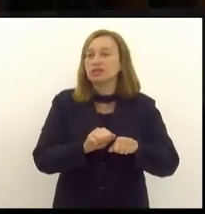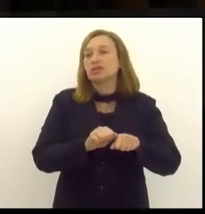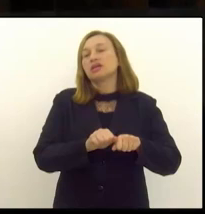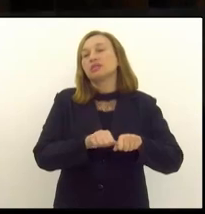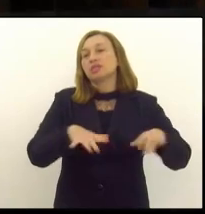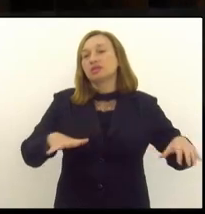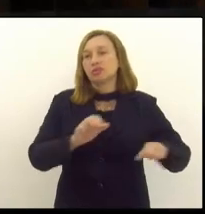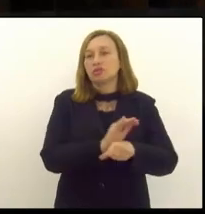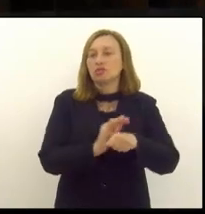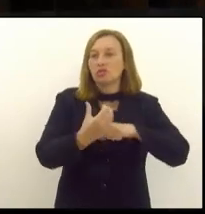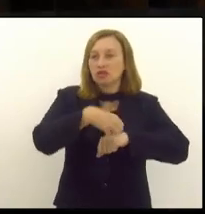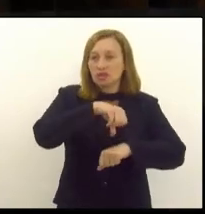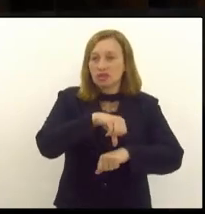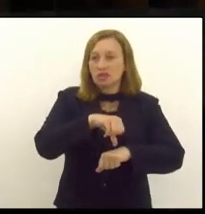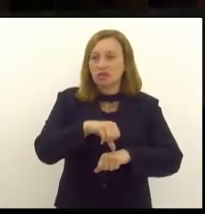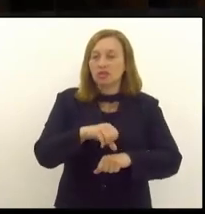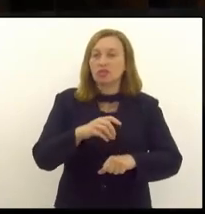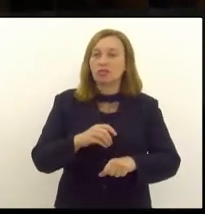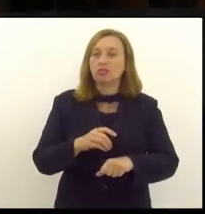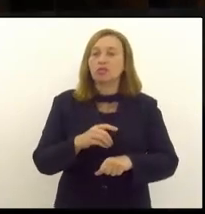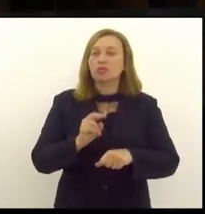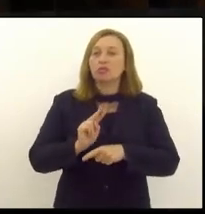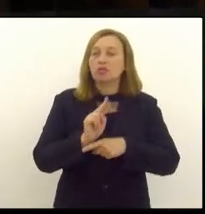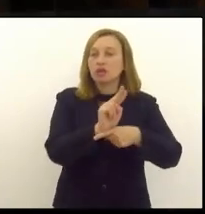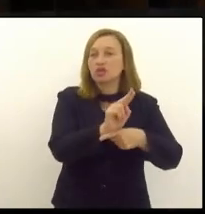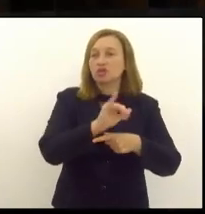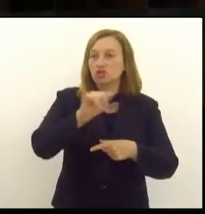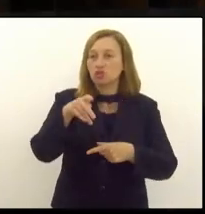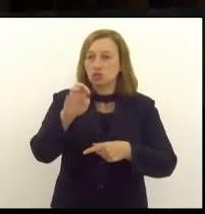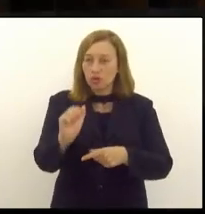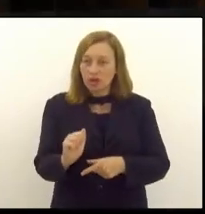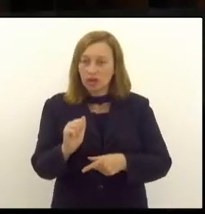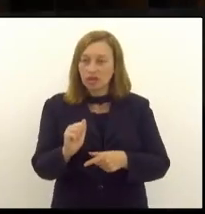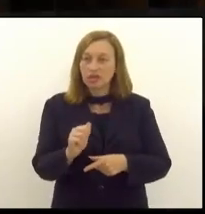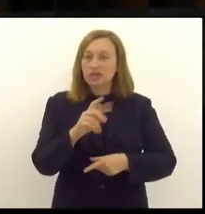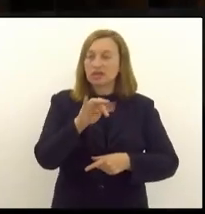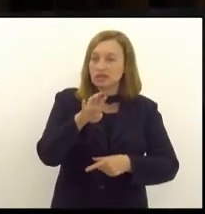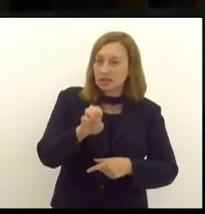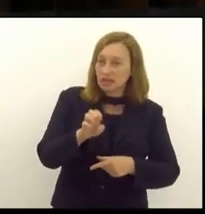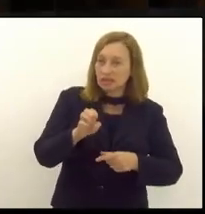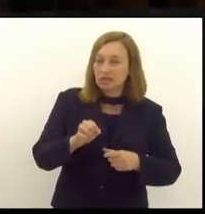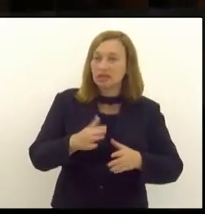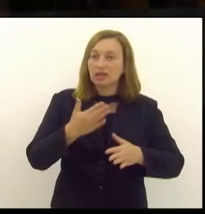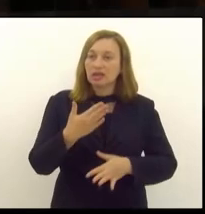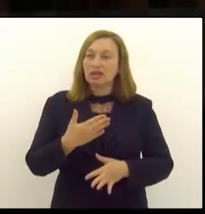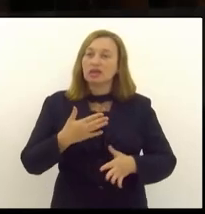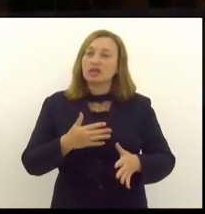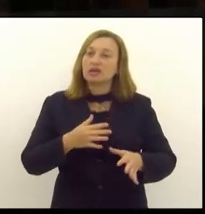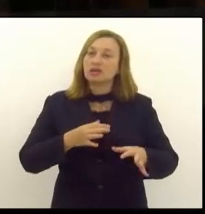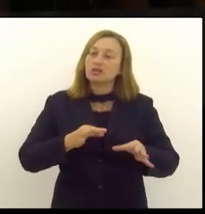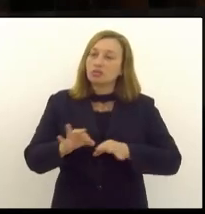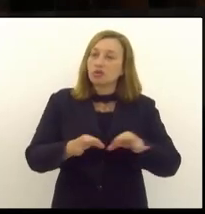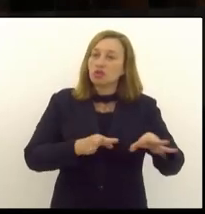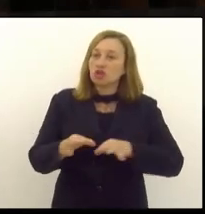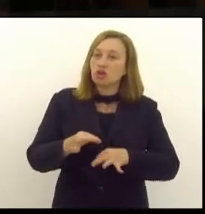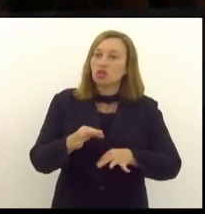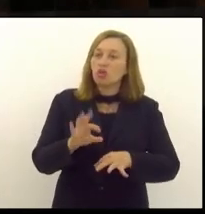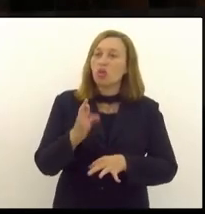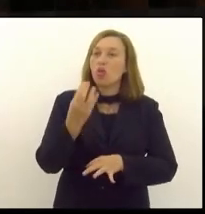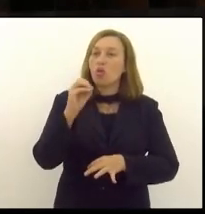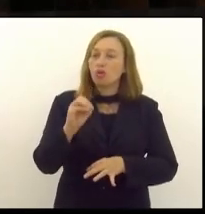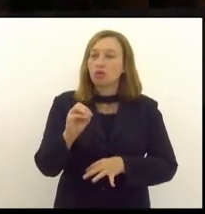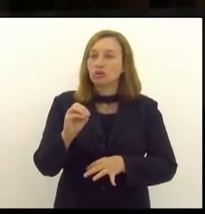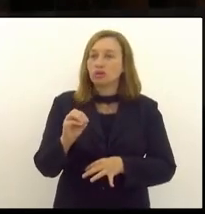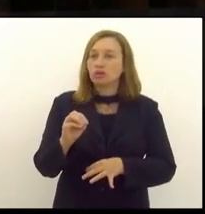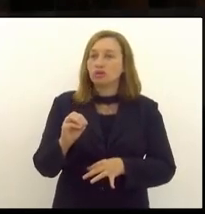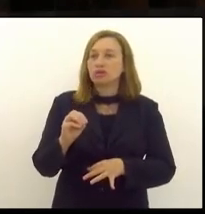Covid-19, juntamente com a procuradora Júnia Raimundo, Sirlene esteve à frente do projeto Ouro Negro, que